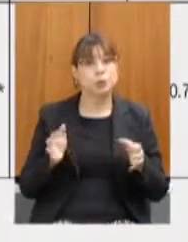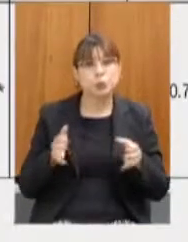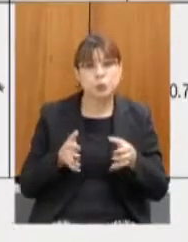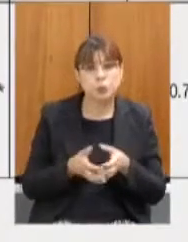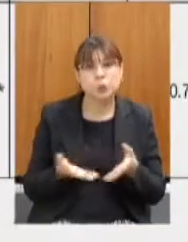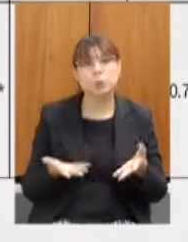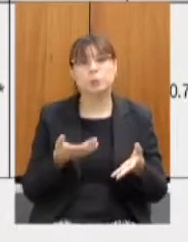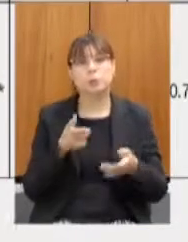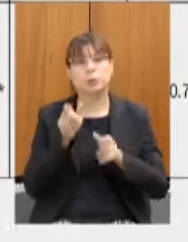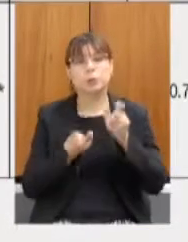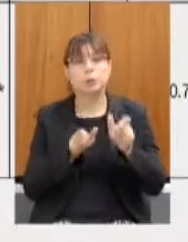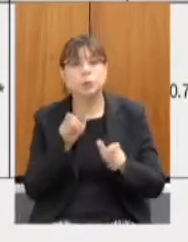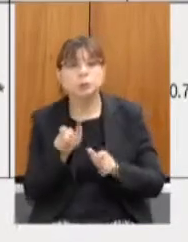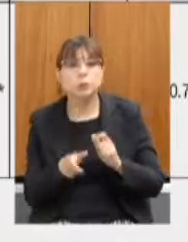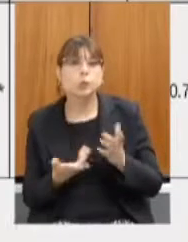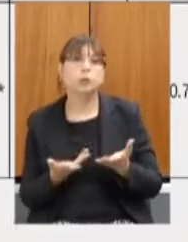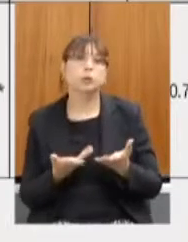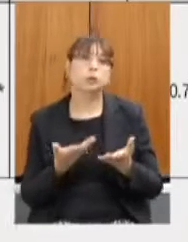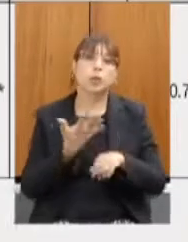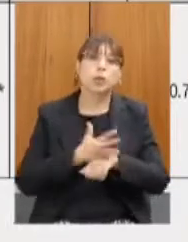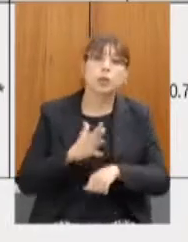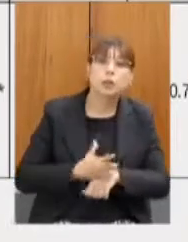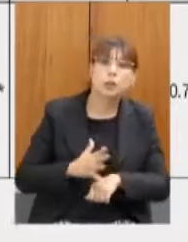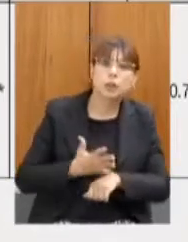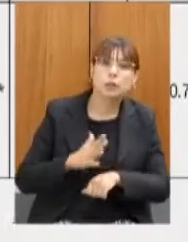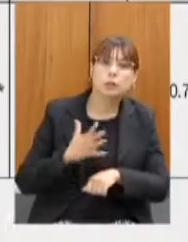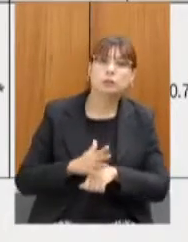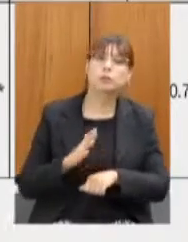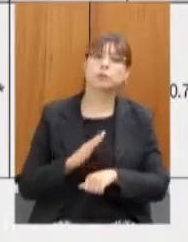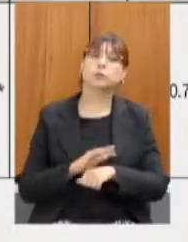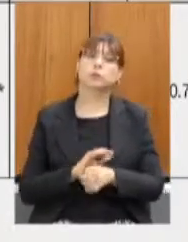fazer o treinamento e no momento de